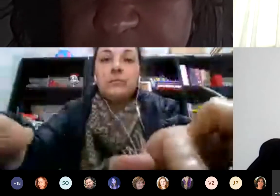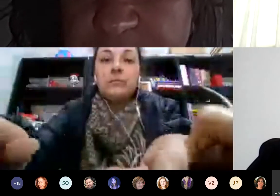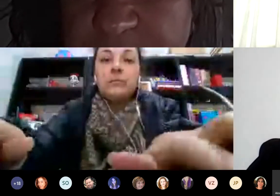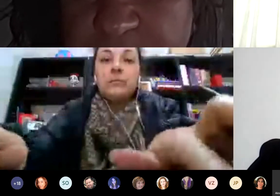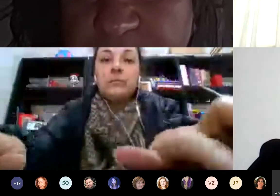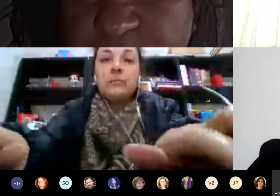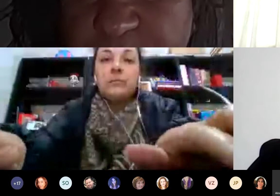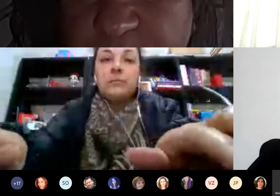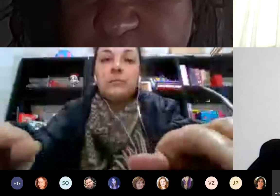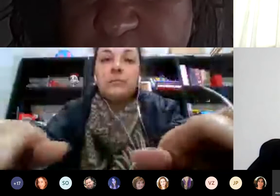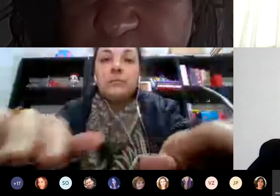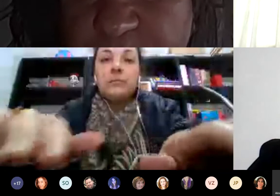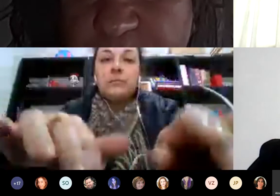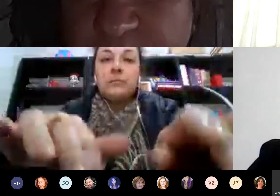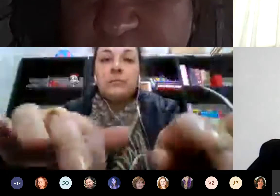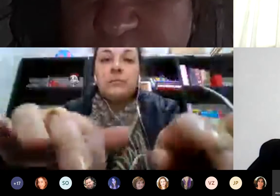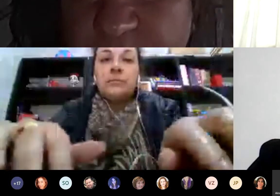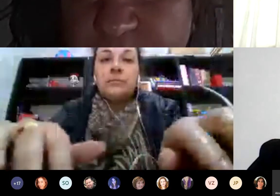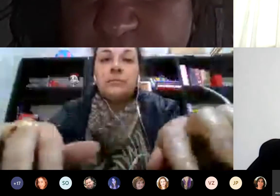Perfeito, então desloca